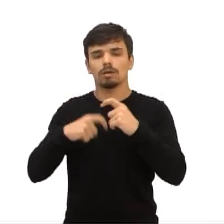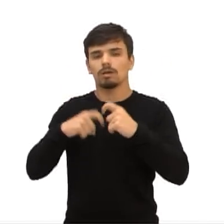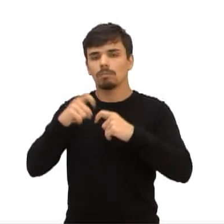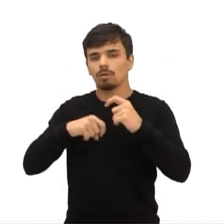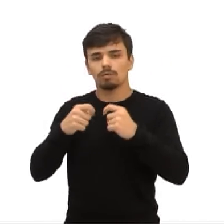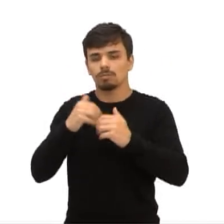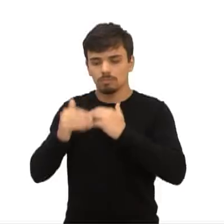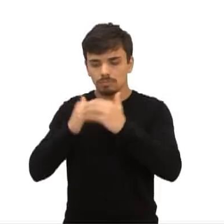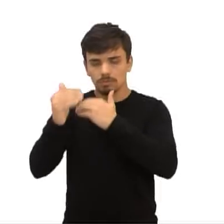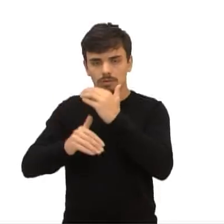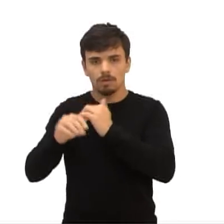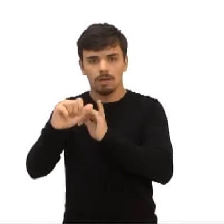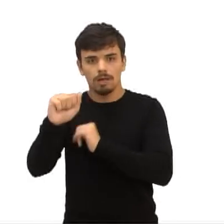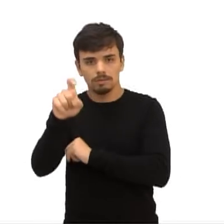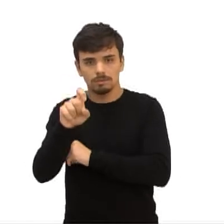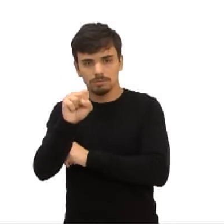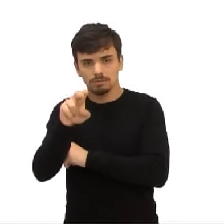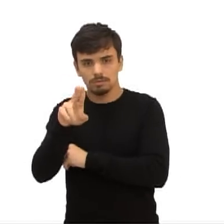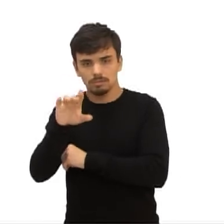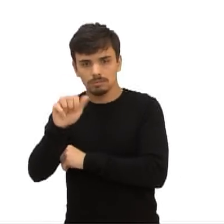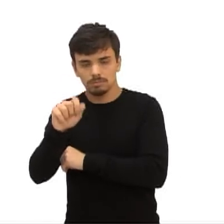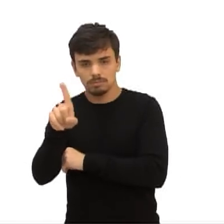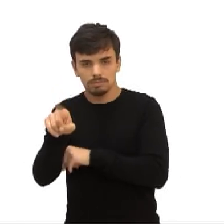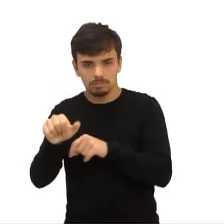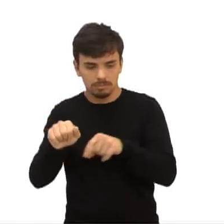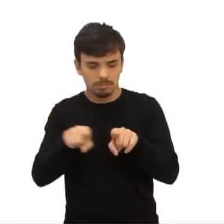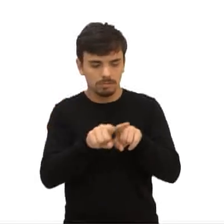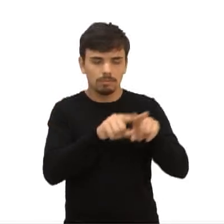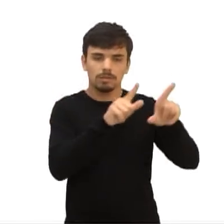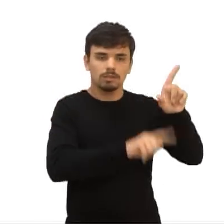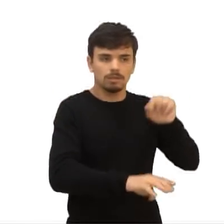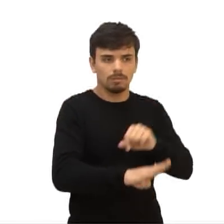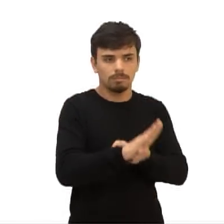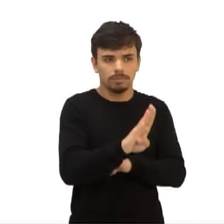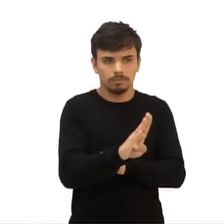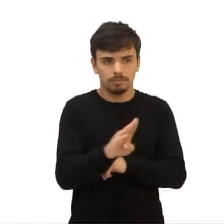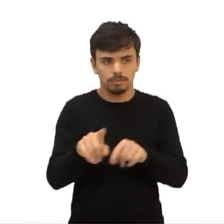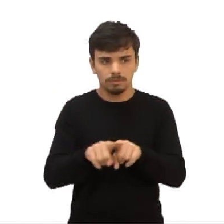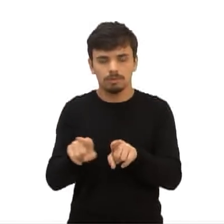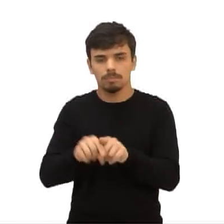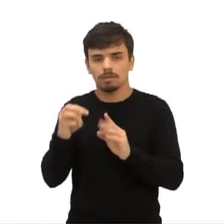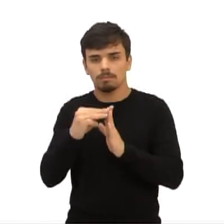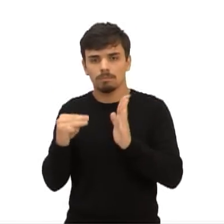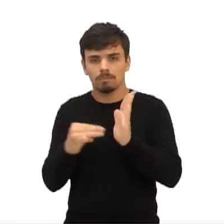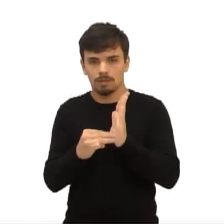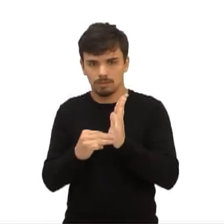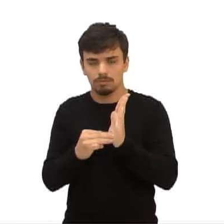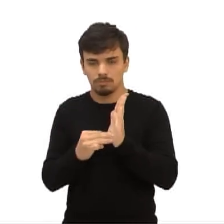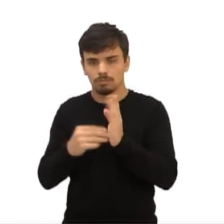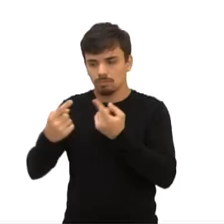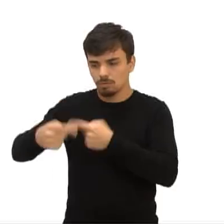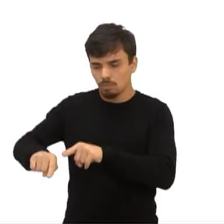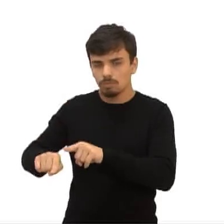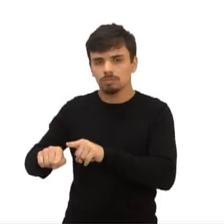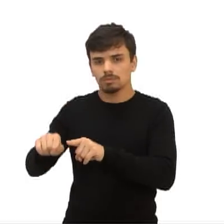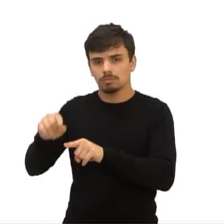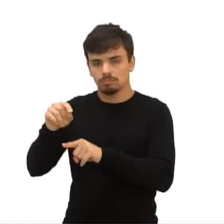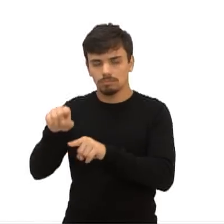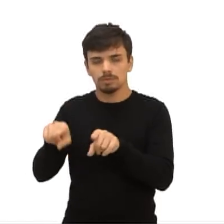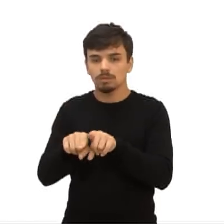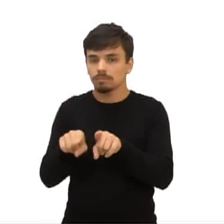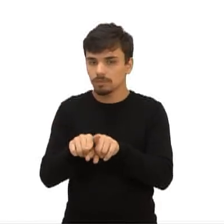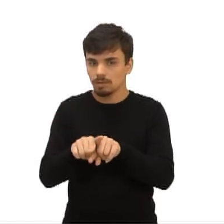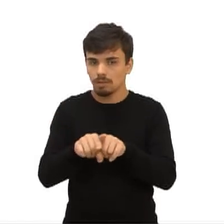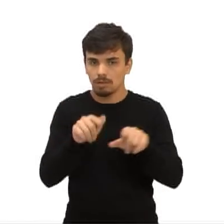B, relacionada aos métodos contraceptivos, na opção C, relacionada à